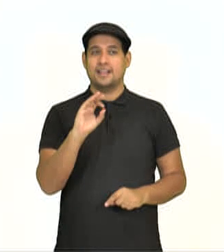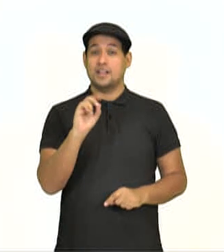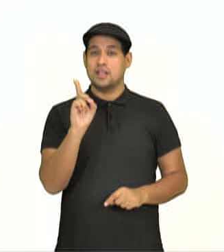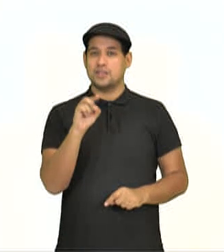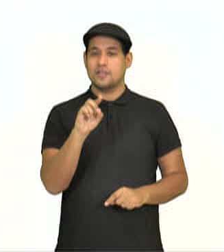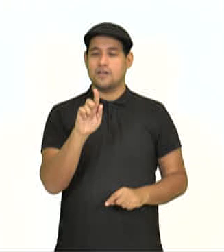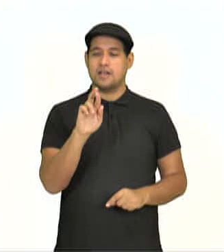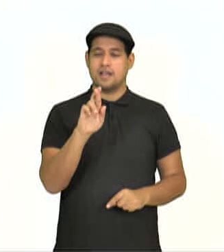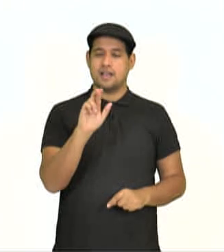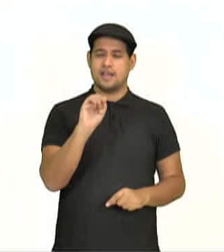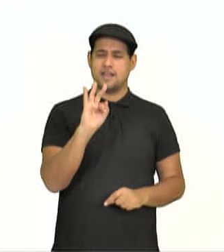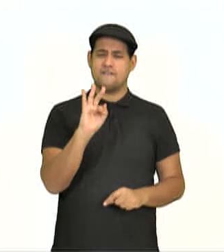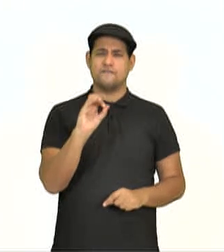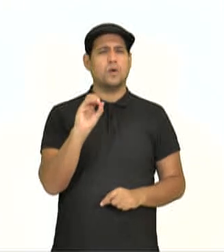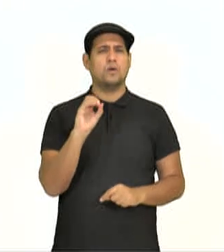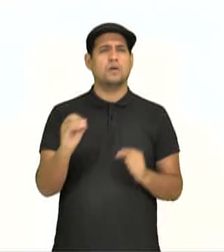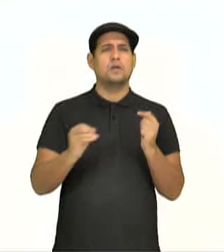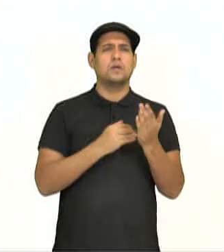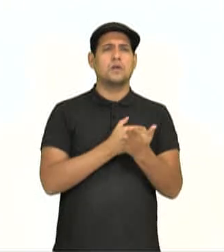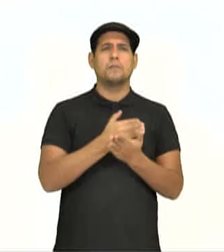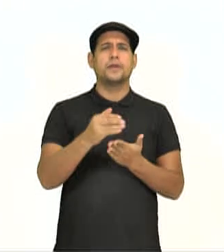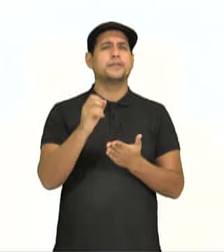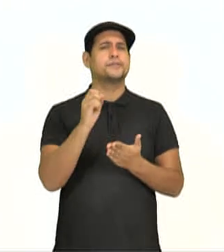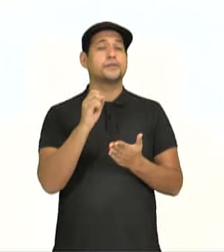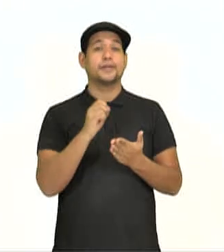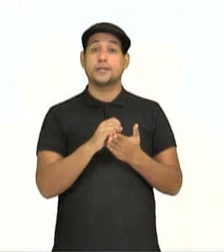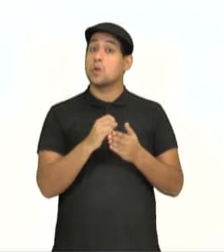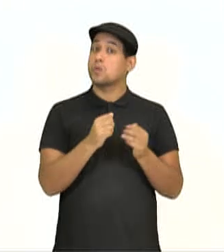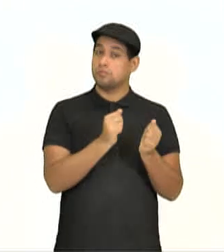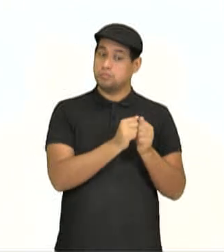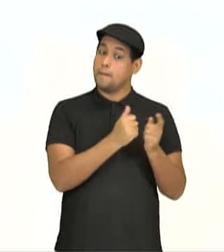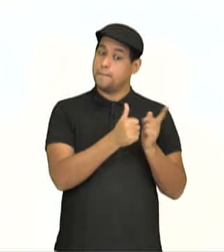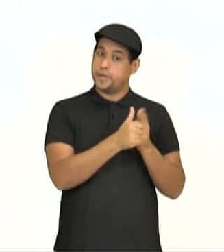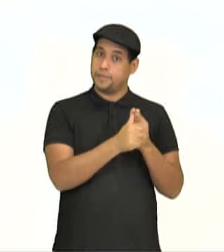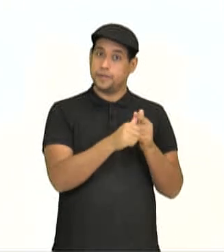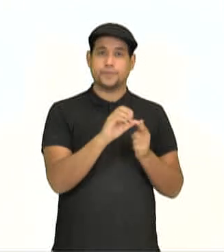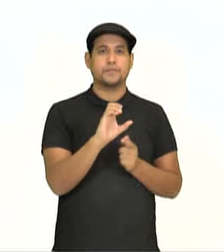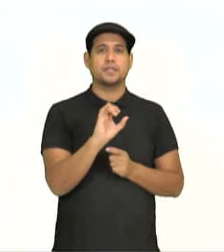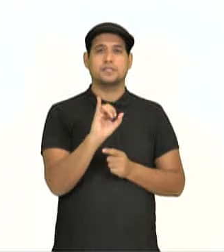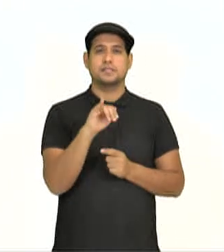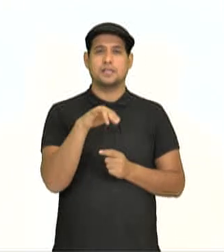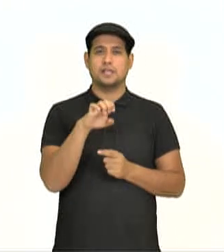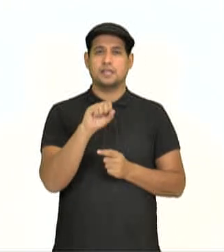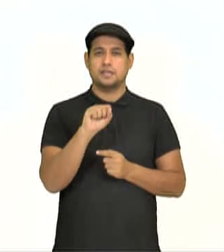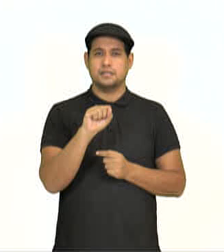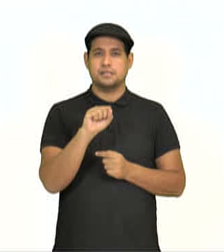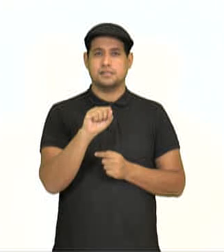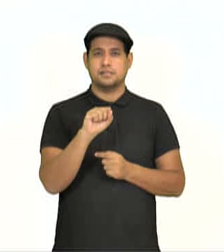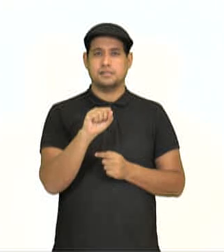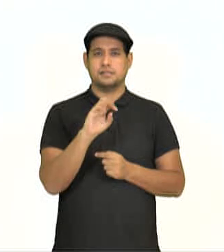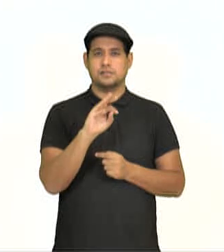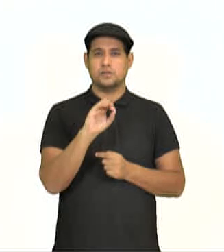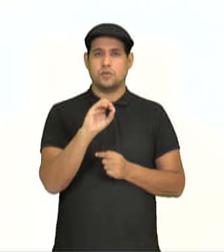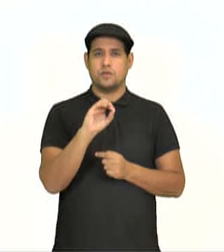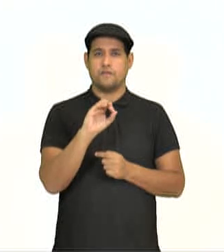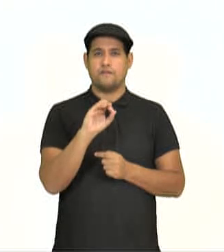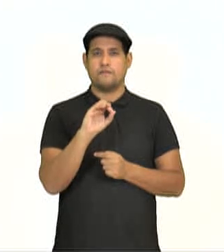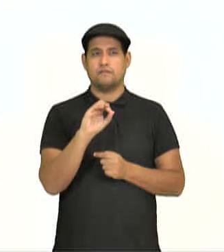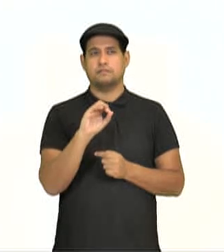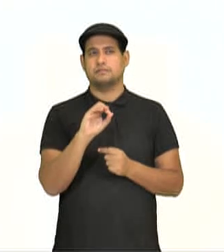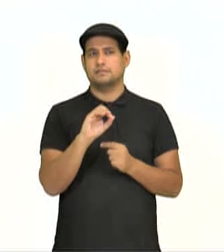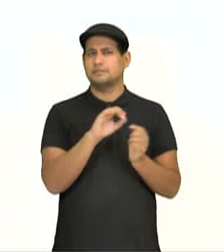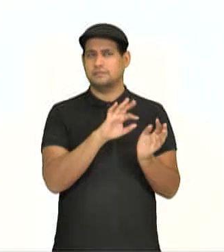Ele vem a partir do cinetoscópio, beleza? Então, esse aqui é dos